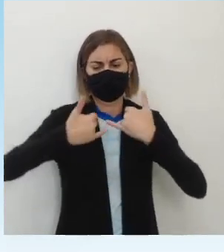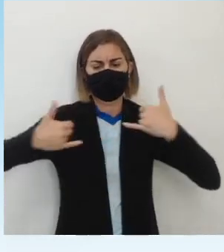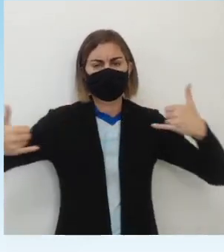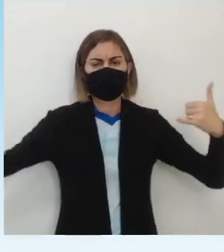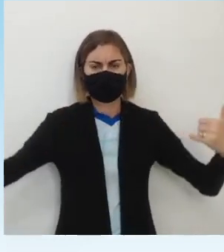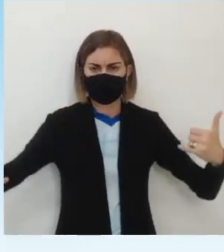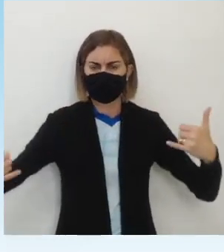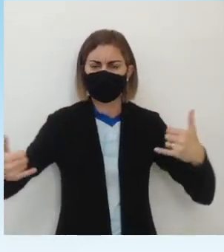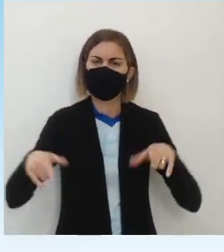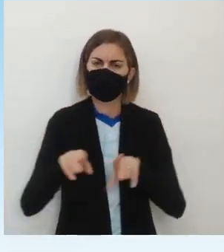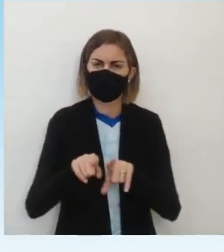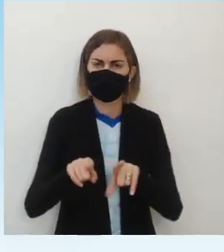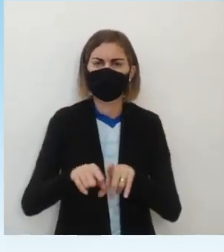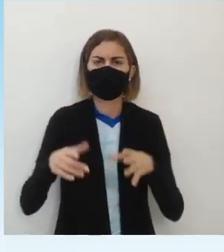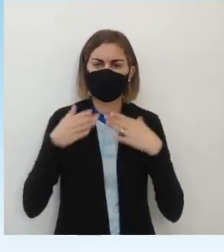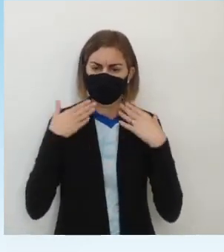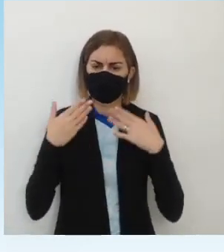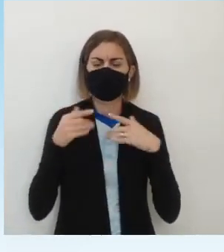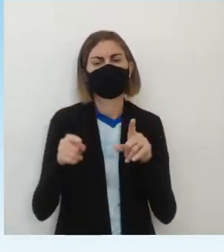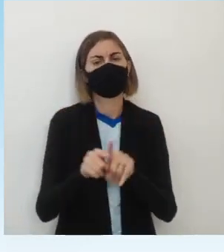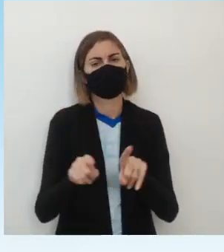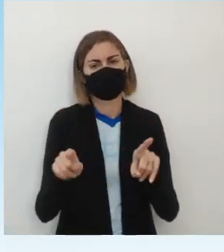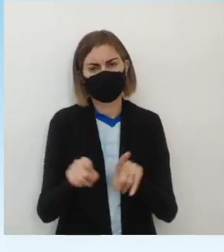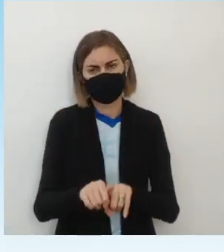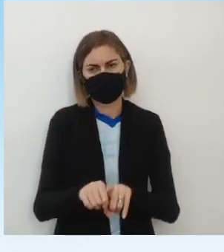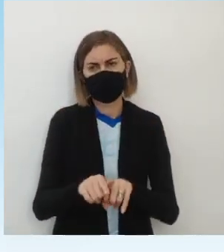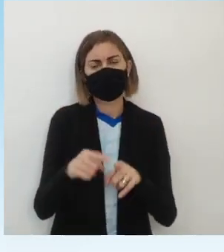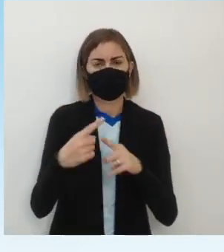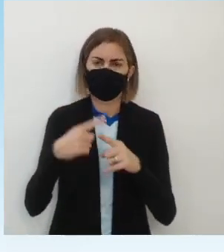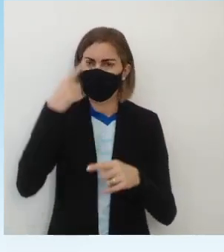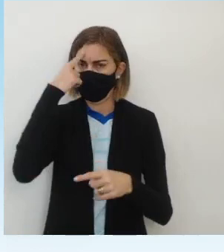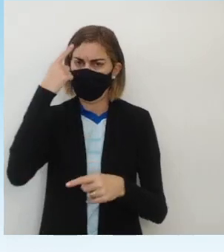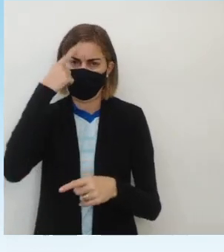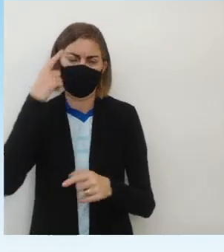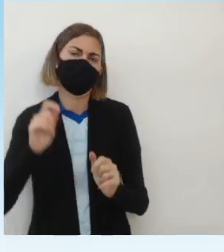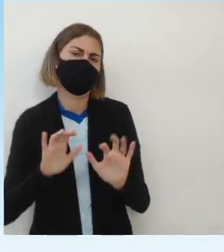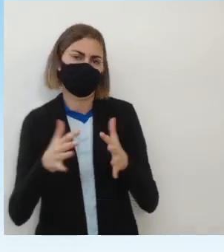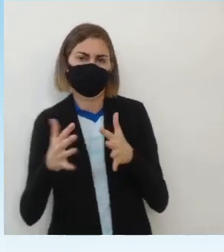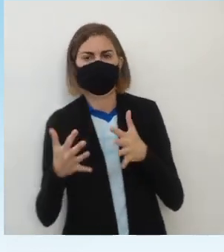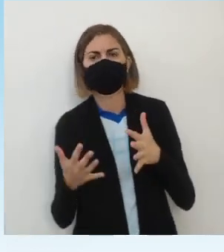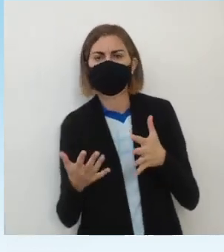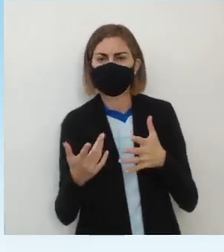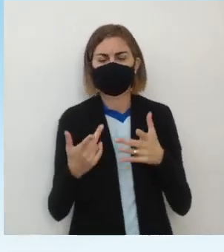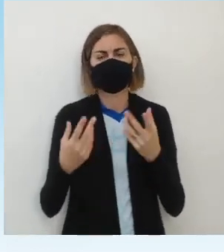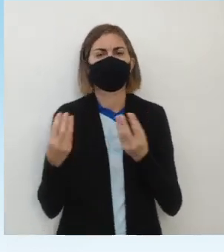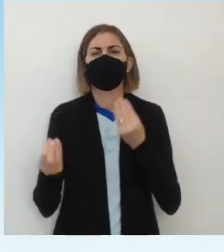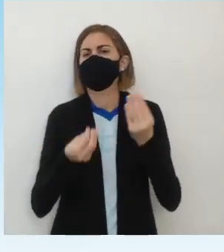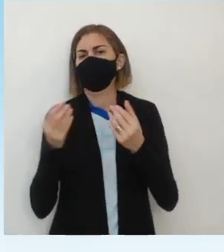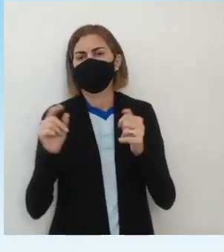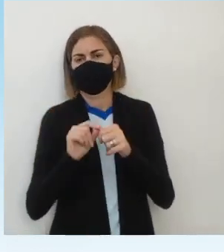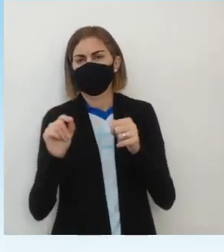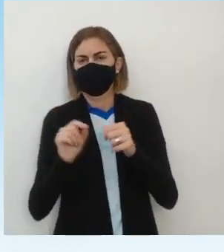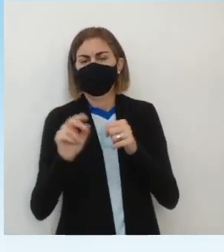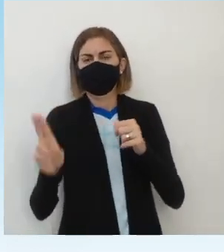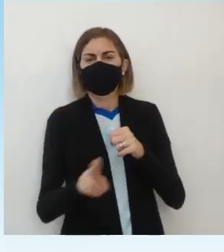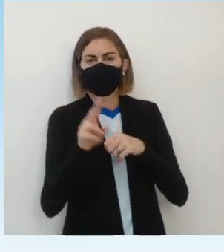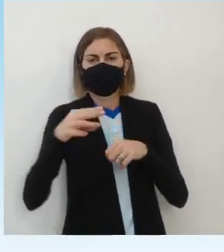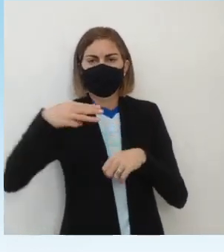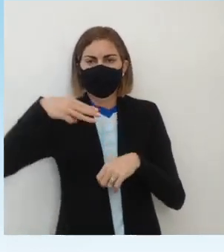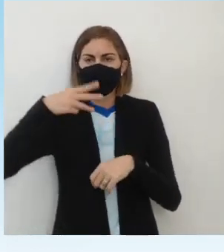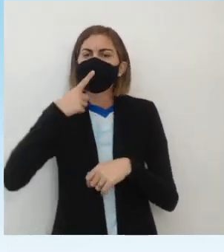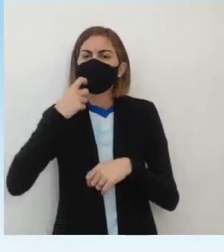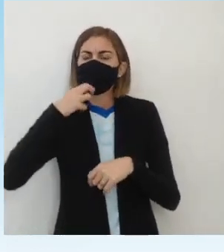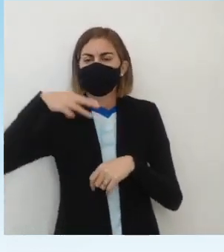e, em tese, conduzir calor também, tá? Porque a lógica é mais ou menos a mesma. Como é que eles fizeram isso? Usaram mercúrio,